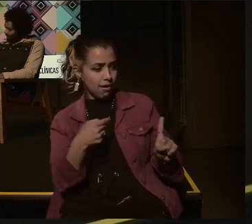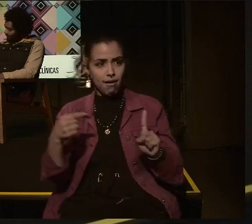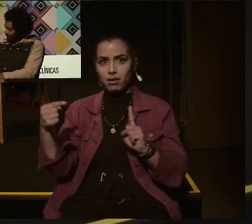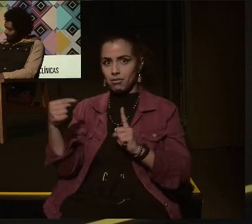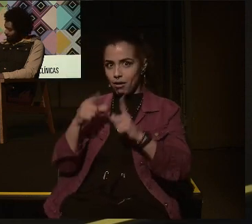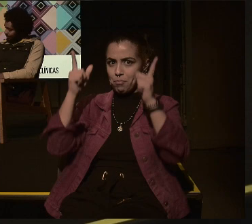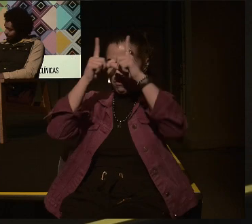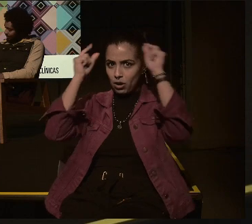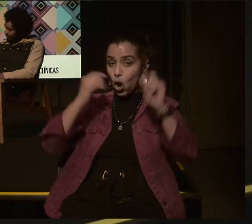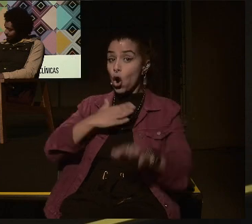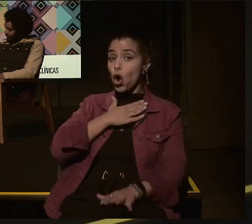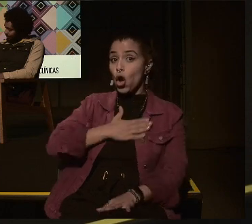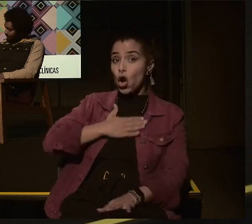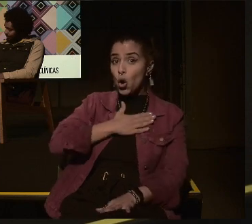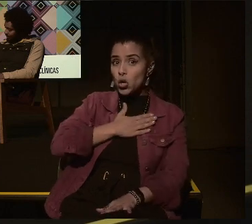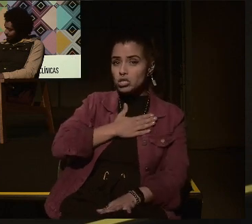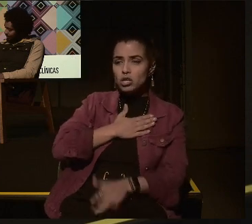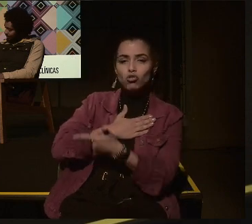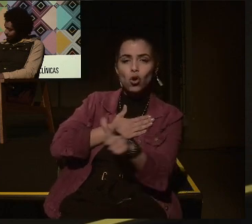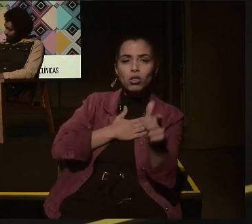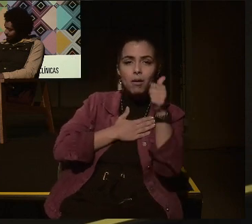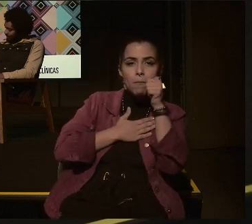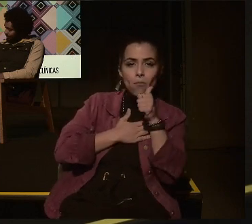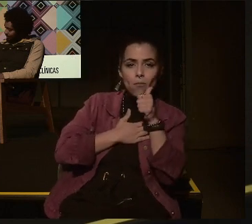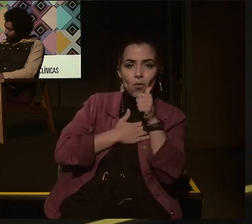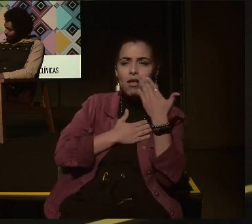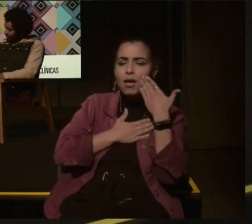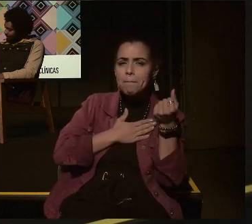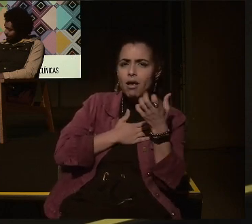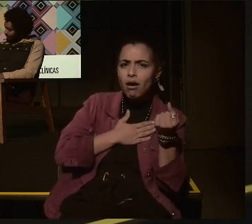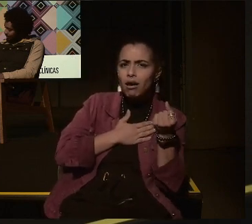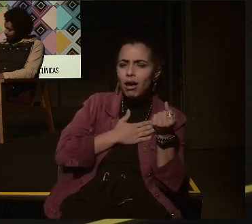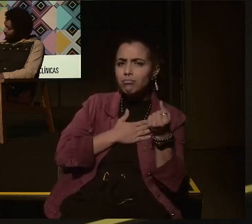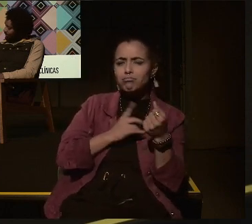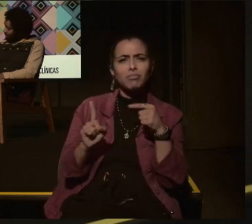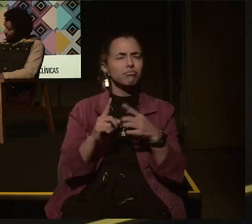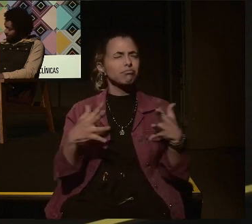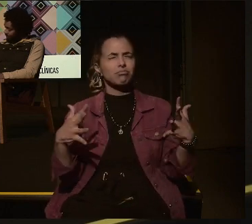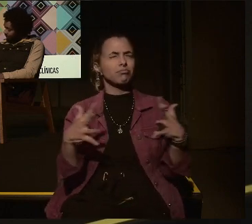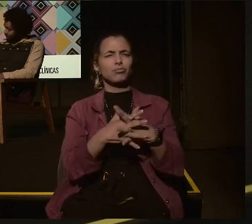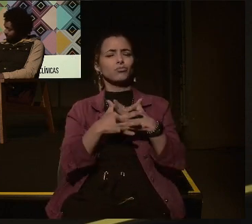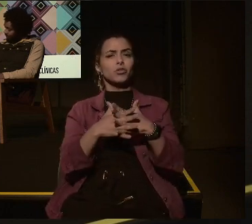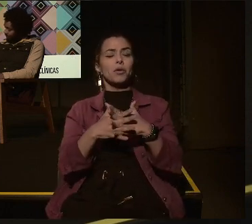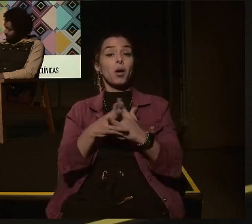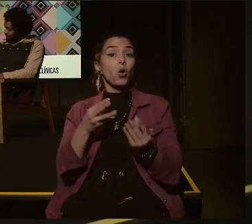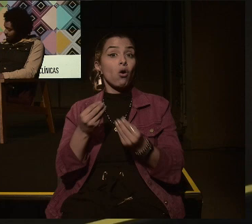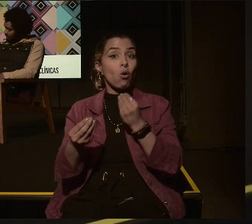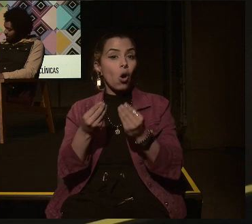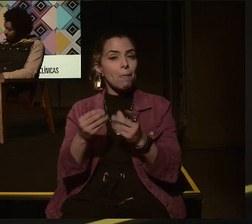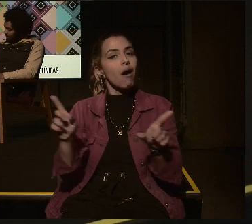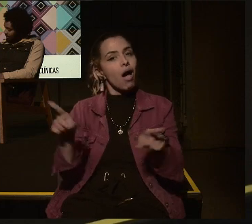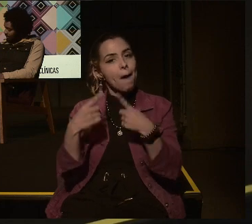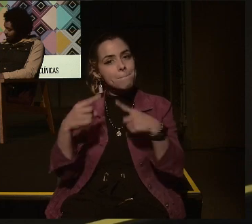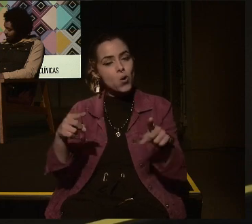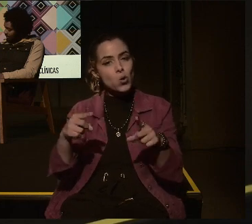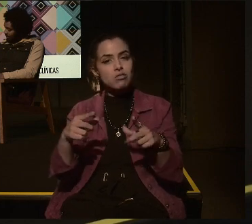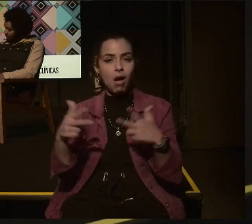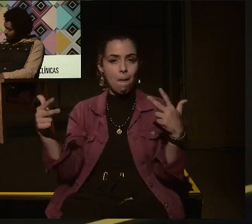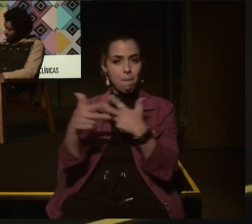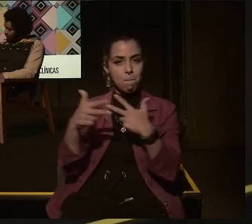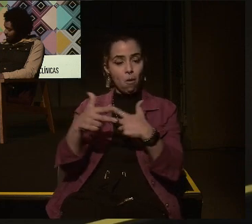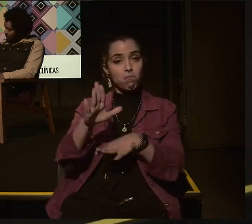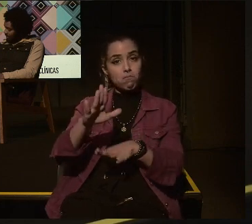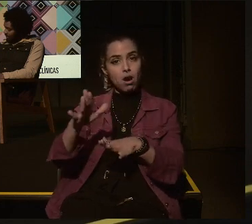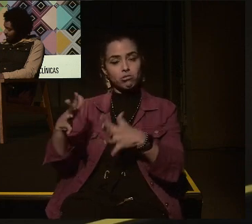vai se estabelecendo a partir da música negra pop norte-americana. Que vai fazer relação na diferença, Henrique.